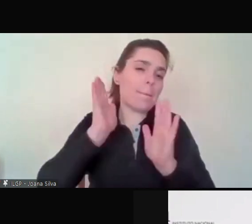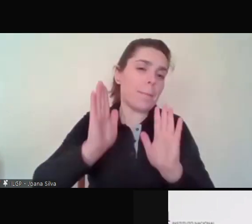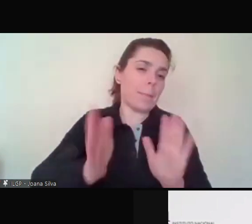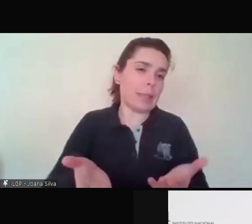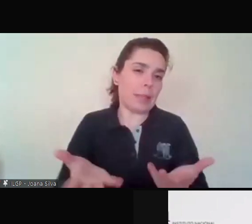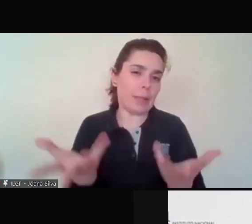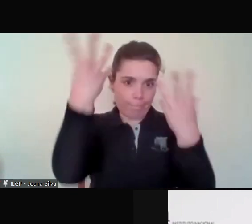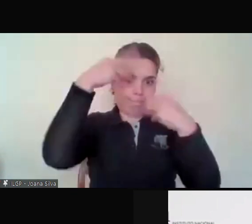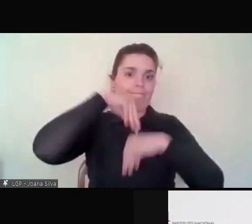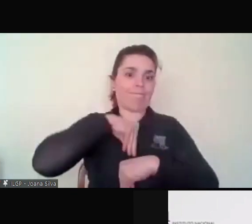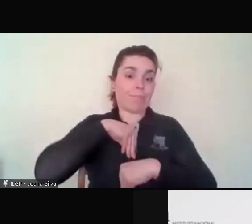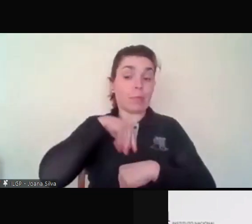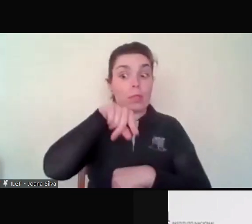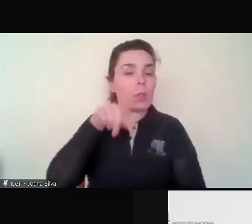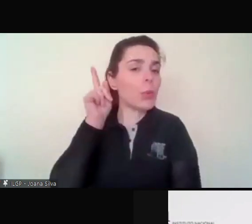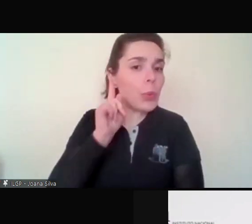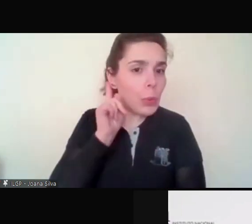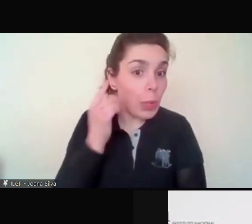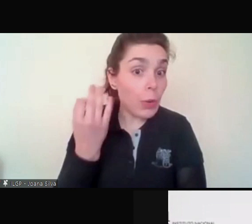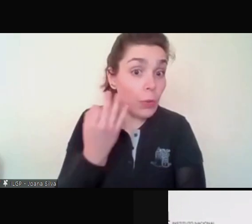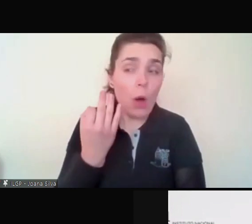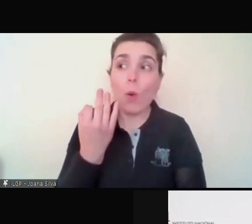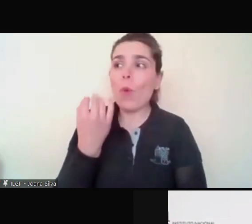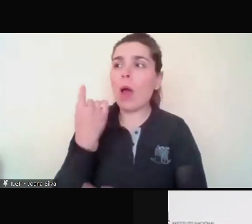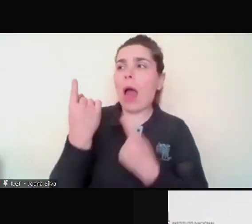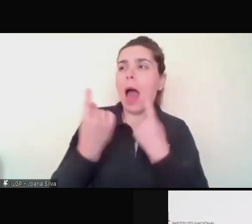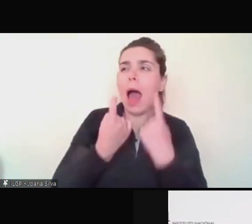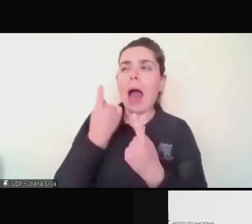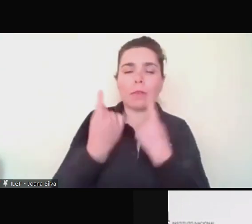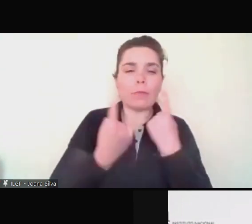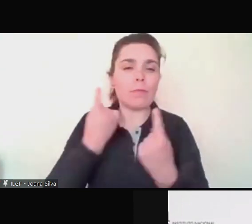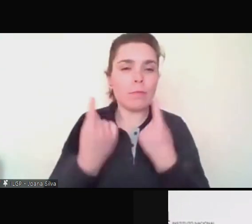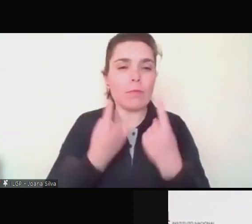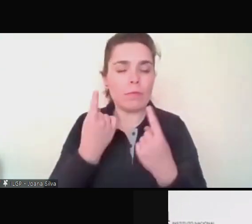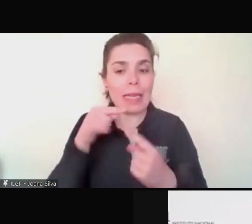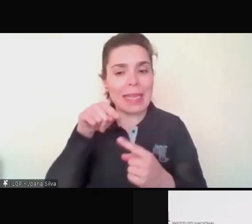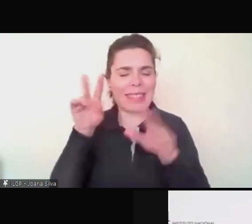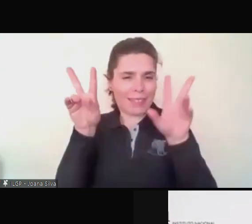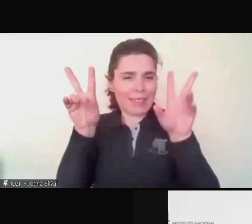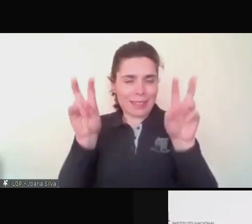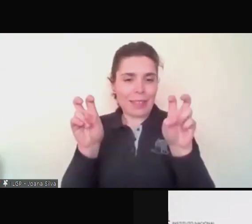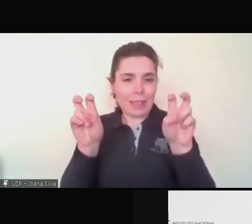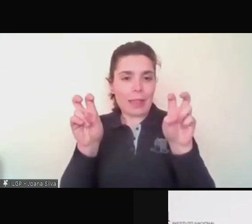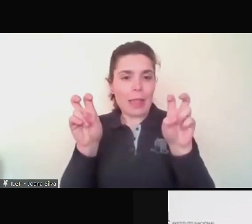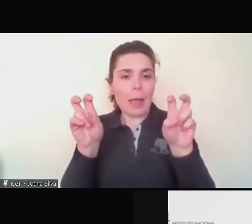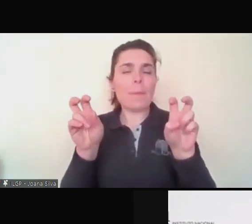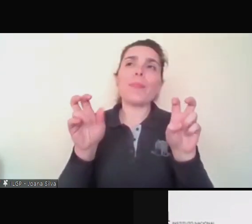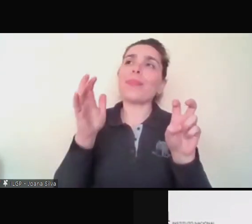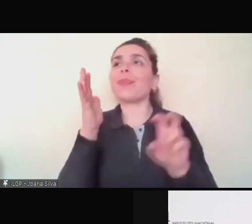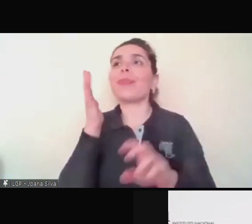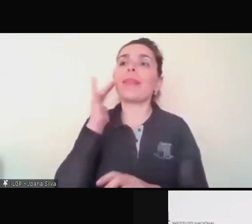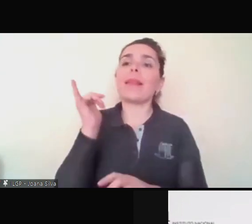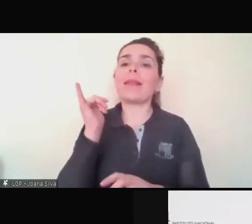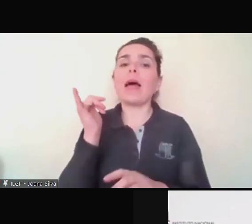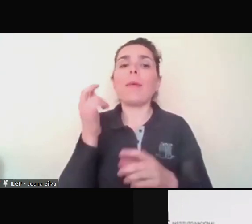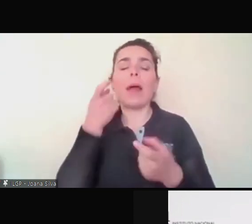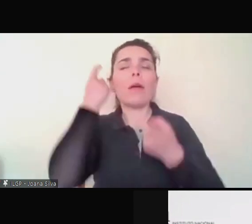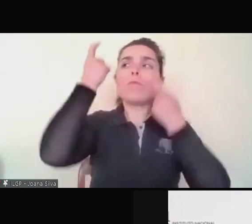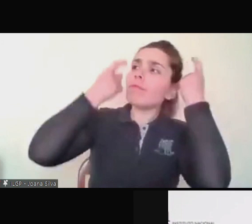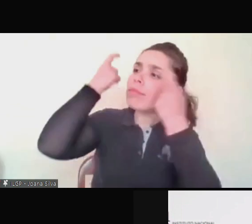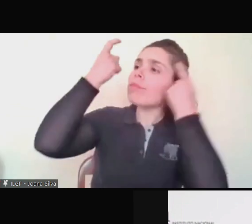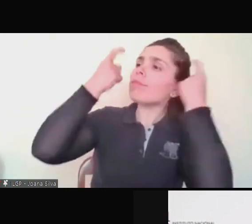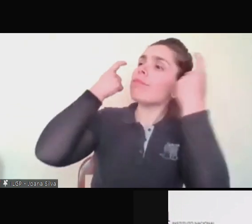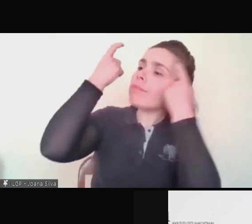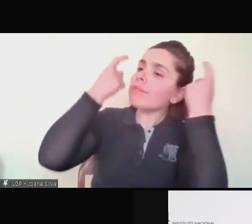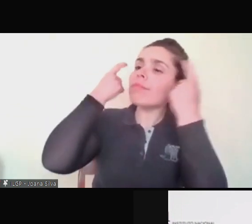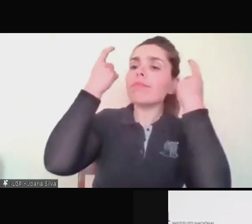é relevante porque, não raras vezes, nos fóruns dedicados a este tema, tendemos a concentrar a reflexão em torno